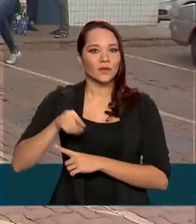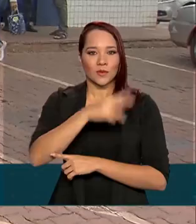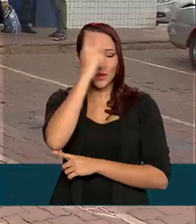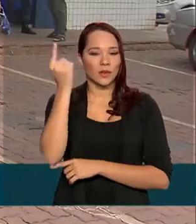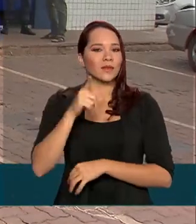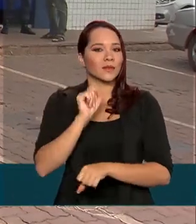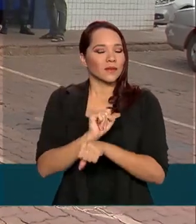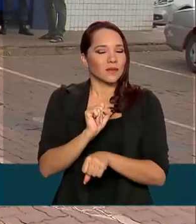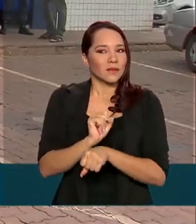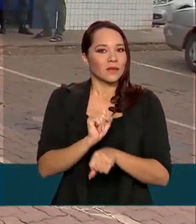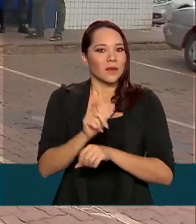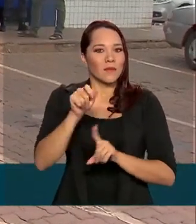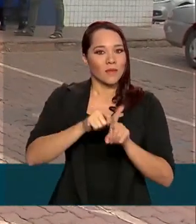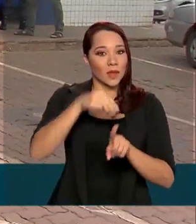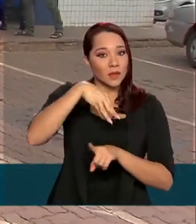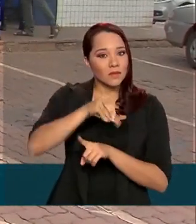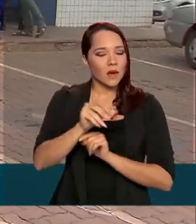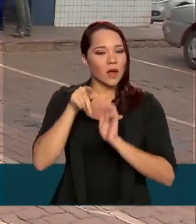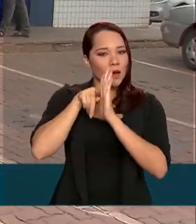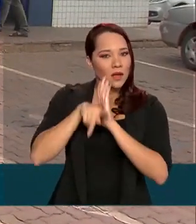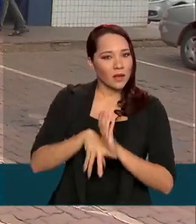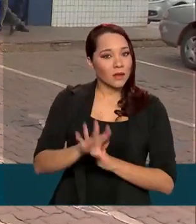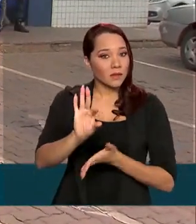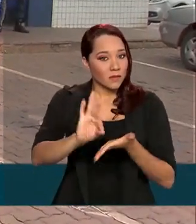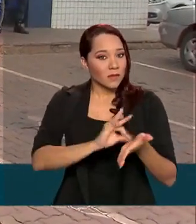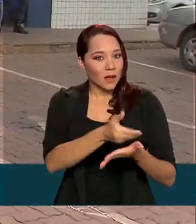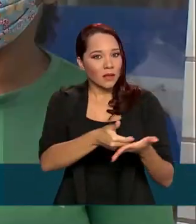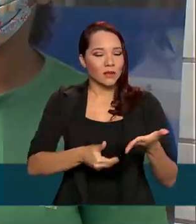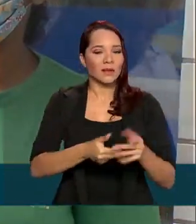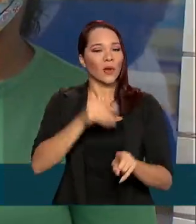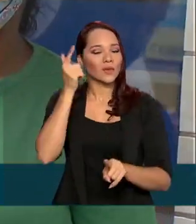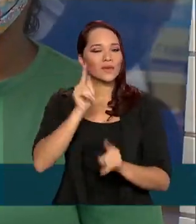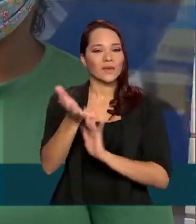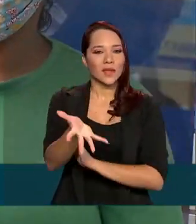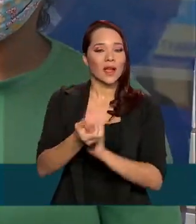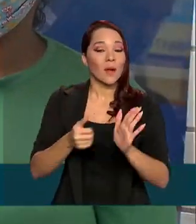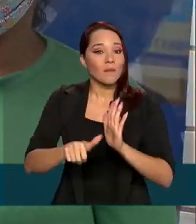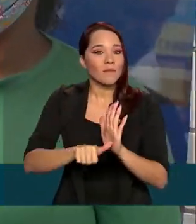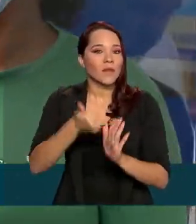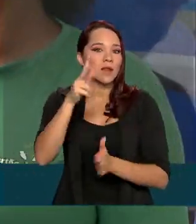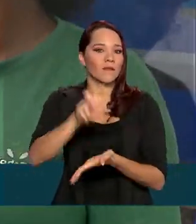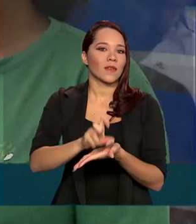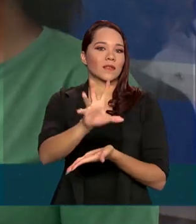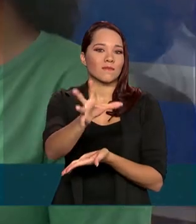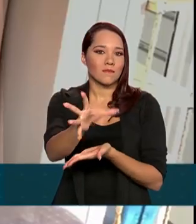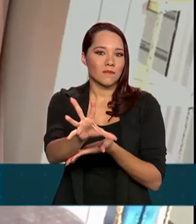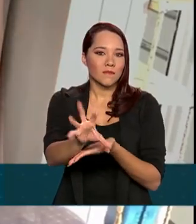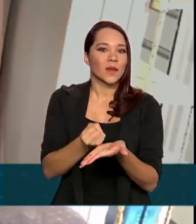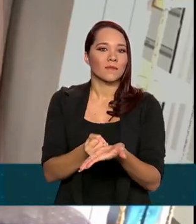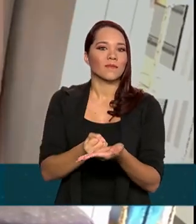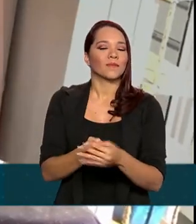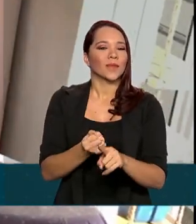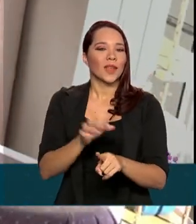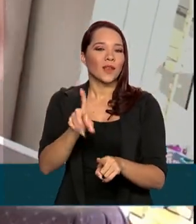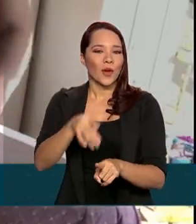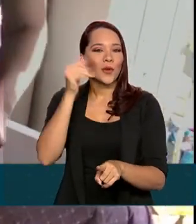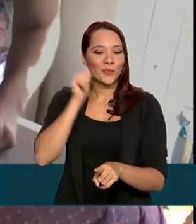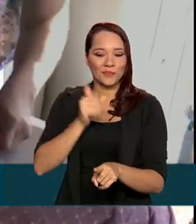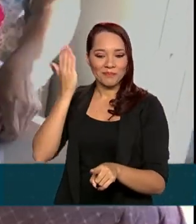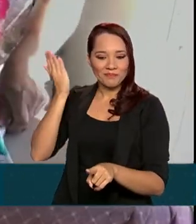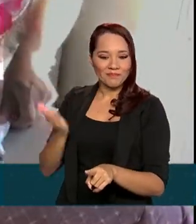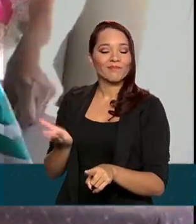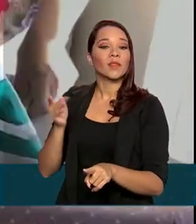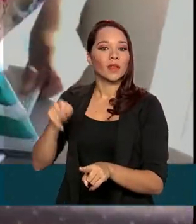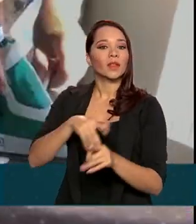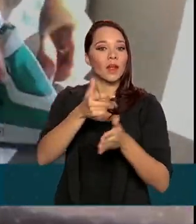aguardavam desde maio a análise do cadastro vão poder sacar pela primeira vez o benefício, como a diarista Lucivane,